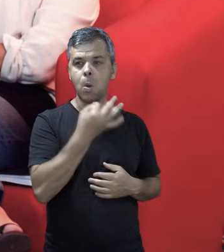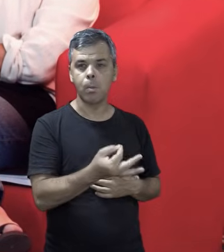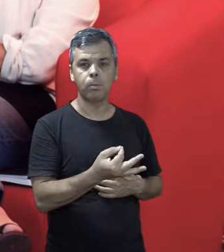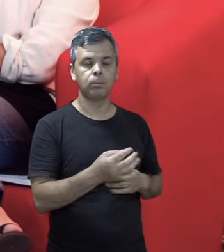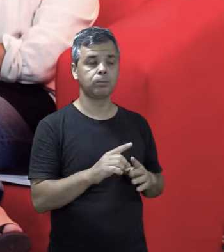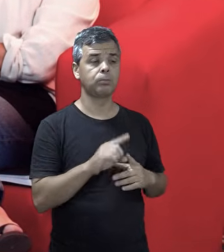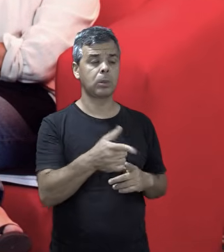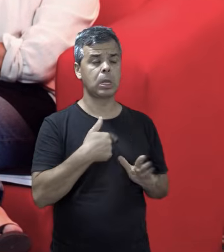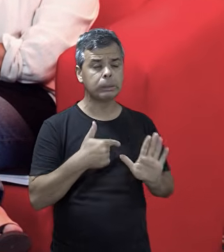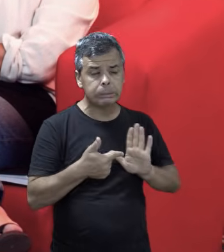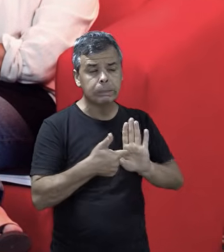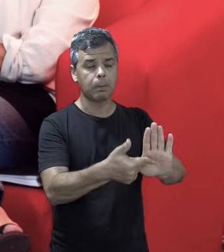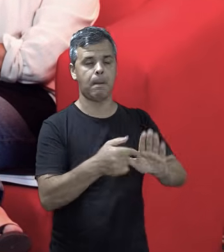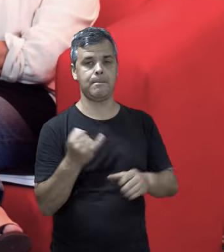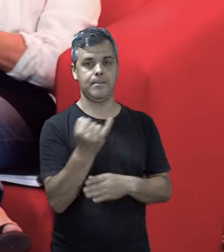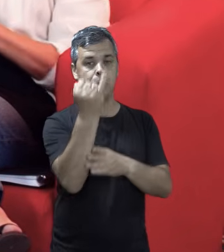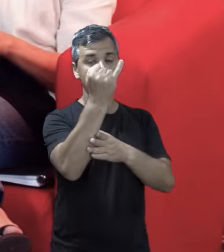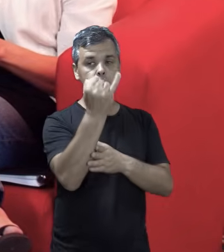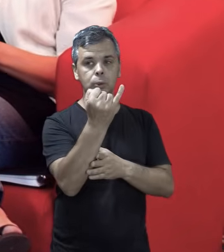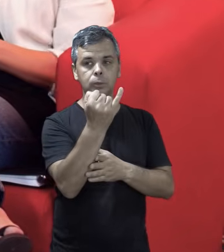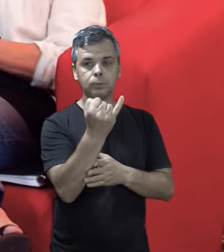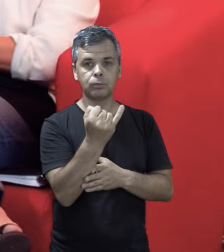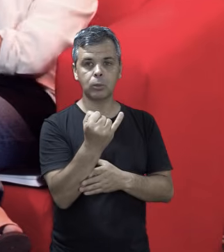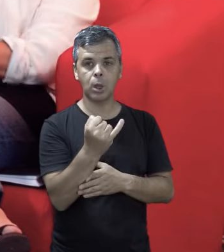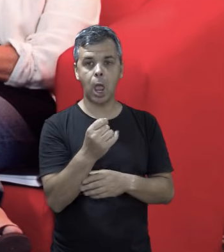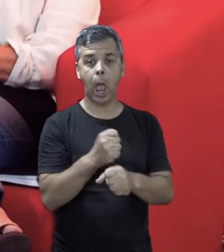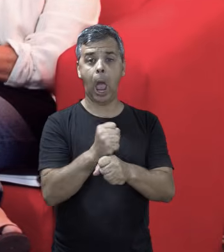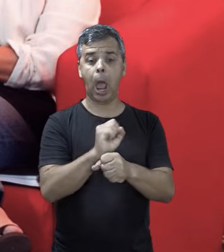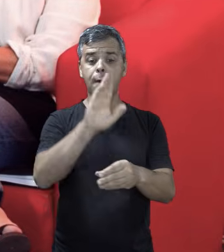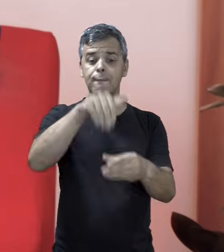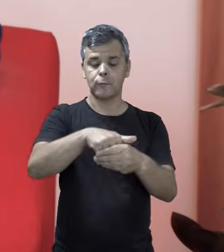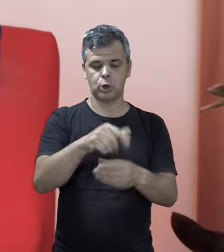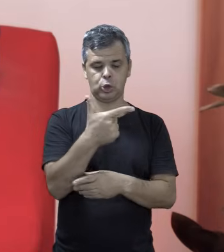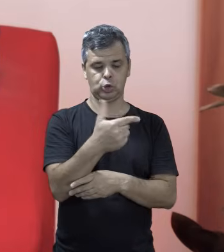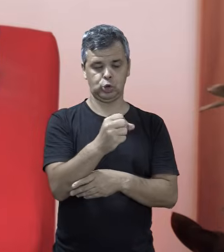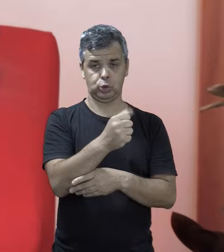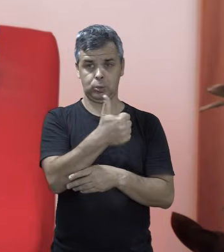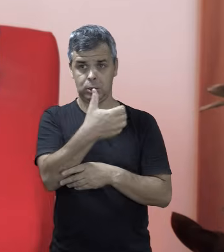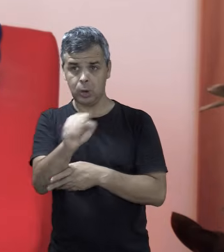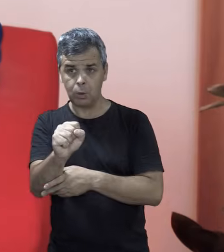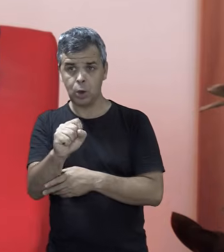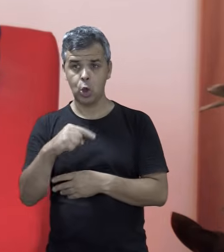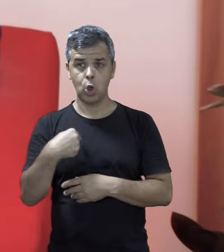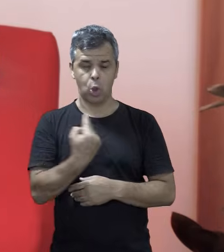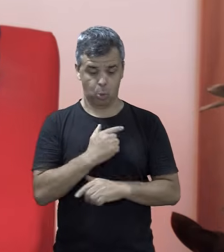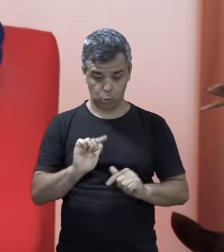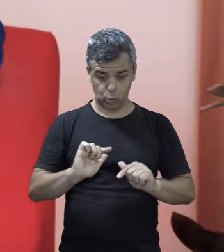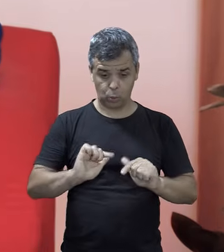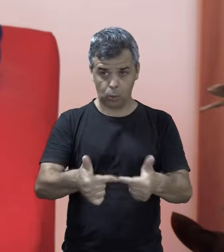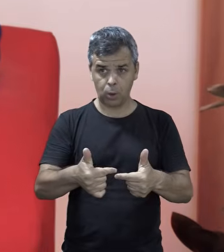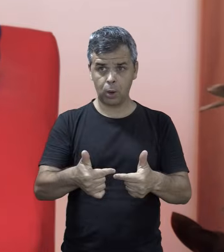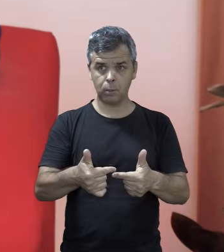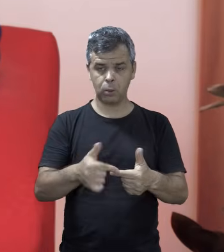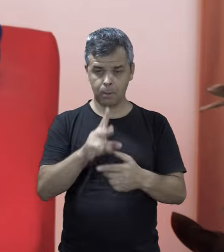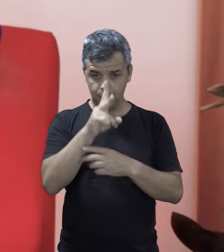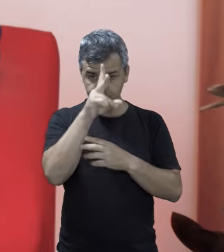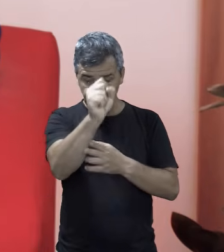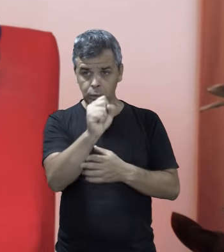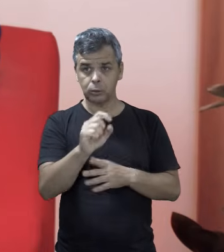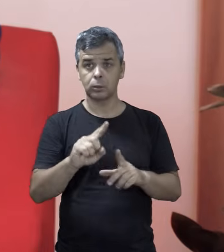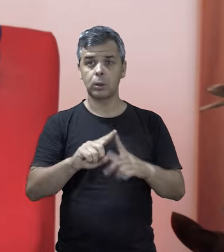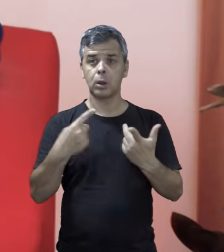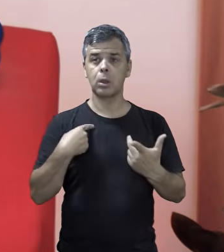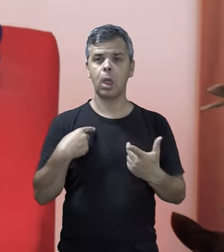mas esse é um ponto central. Na eleição de 2018, foi o primeiro momento que nós enfrentamos isso com mais força,